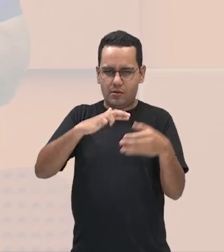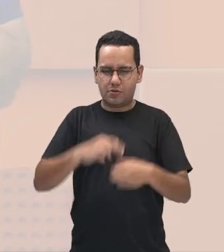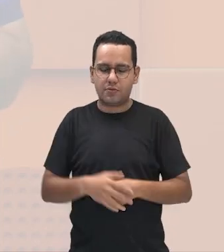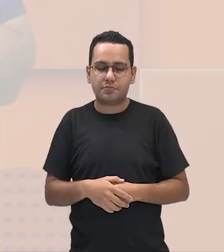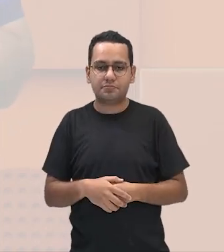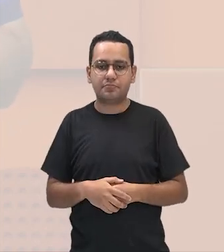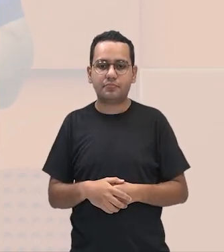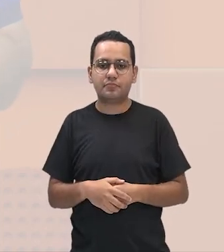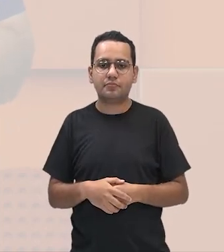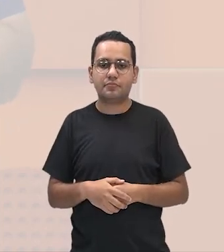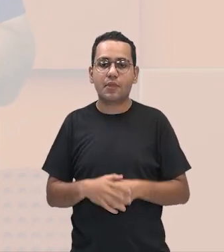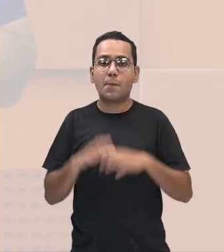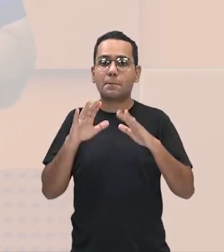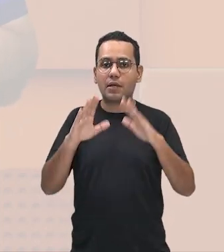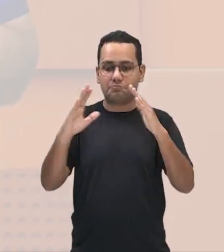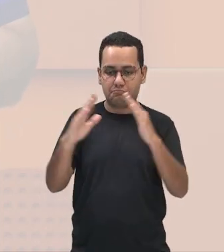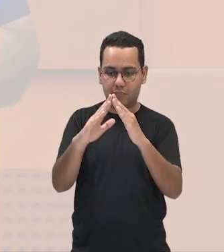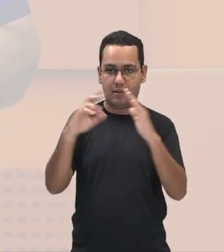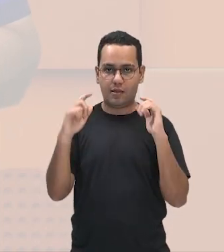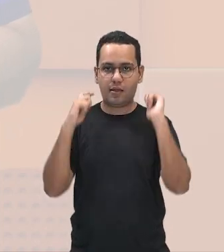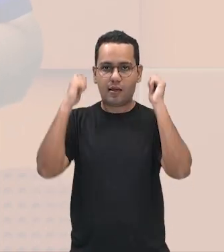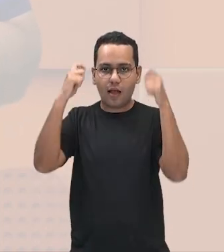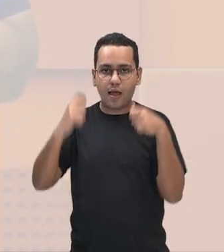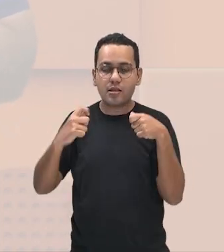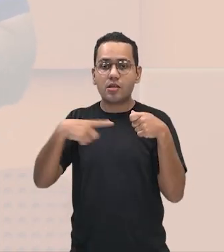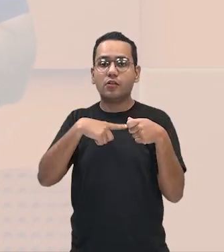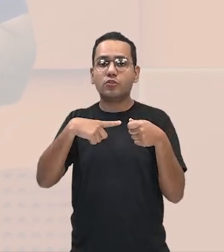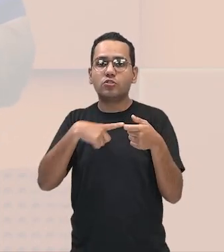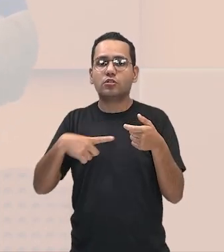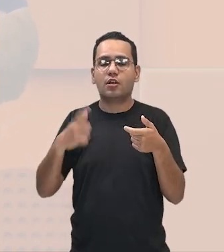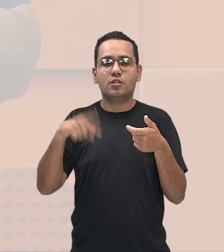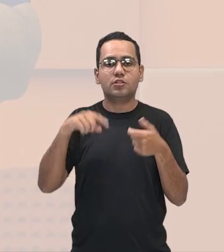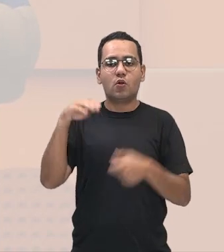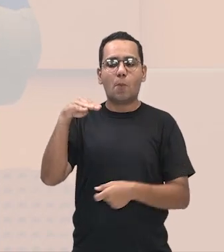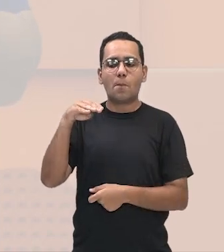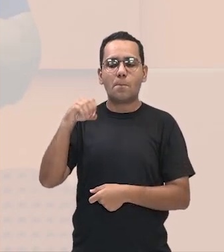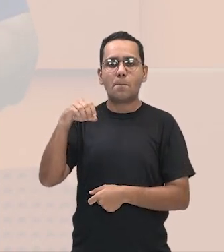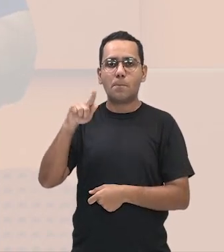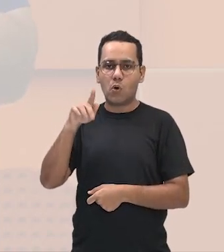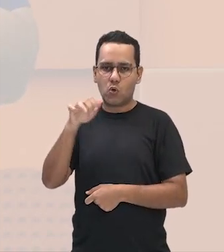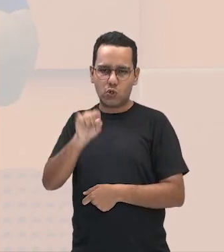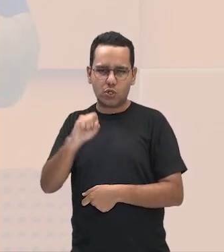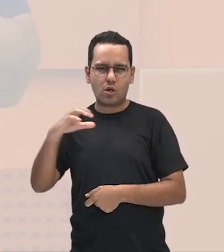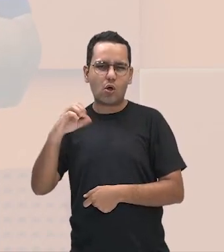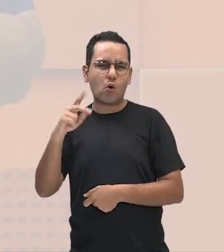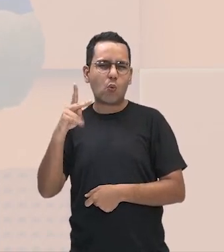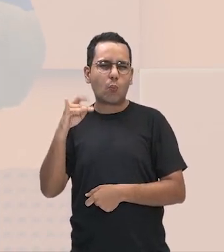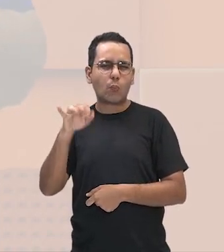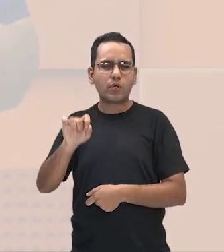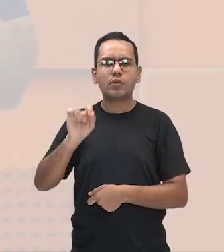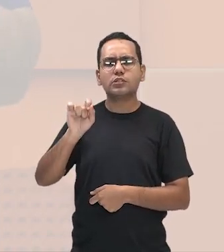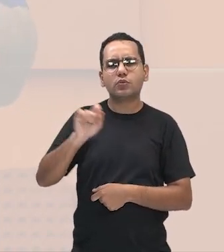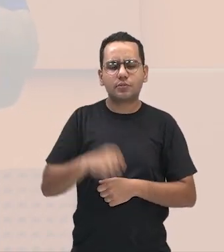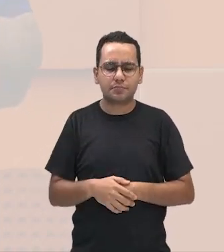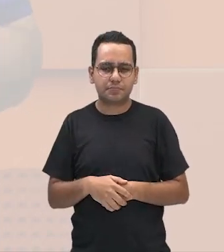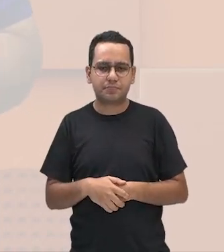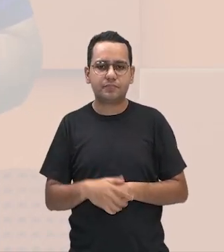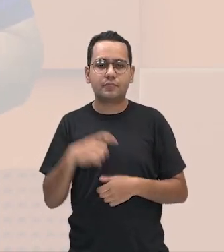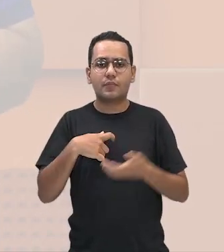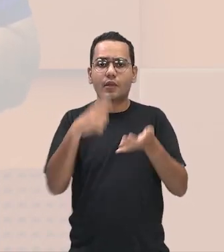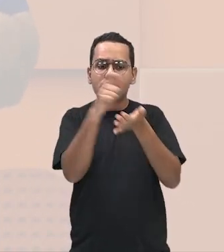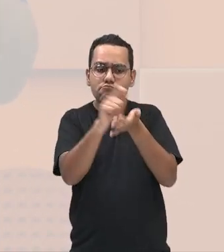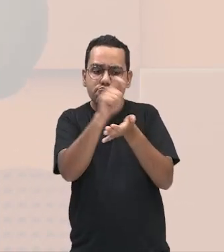onde atuavam também quem? Os monges copistas. São eles, então, que vão fazer transcrições, eles vão fazer cópias